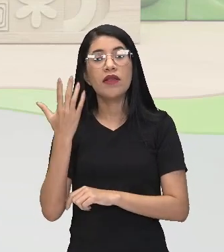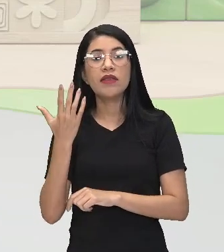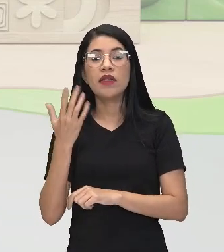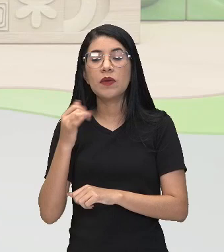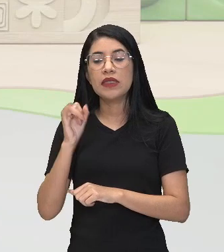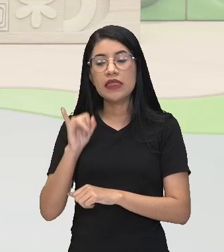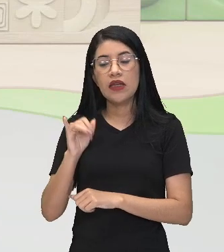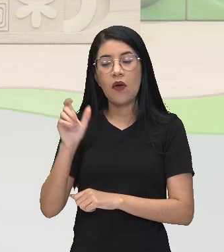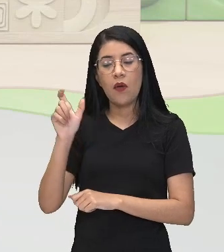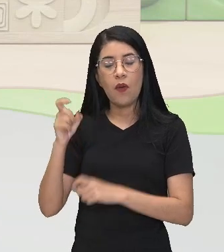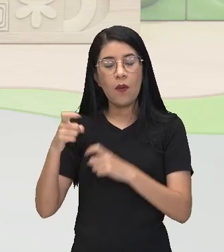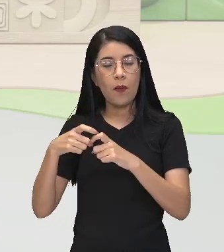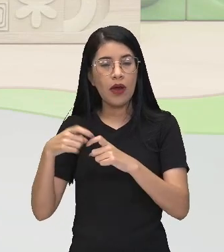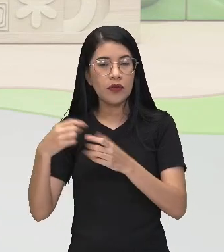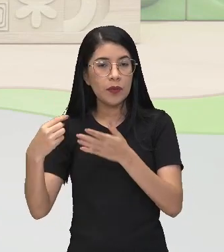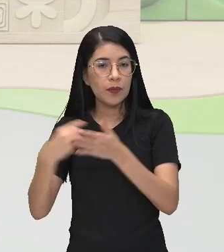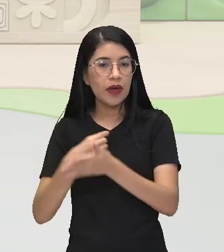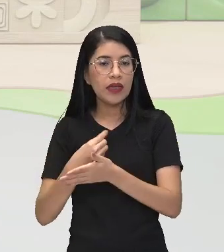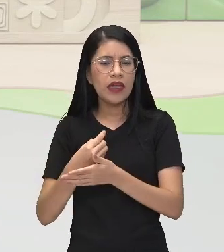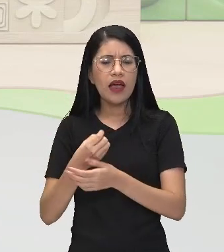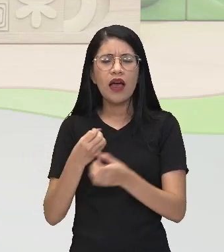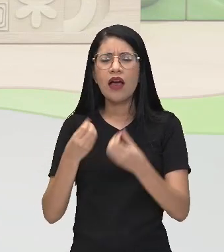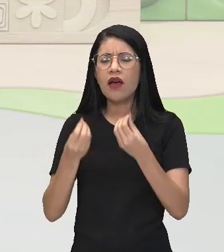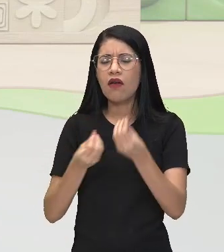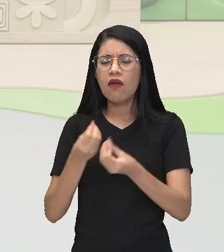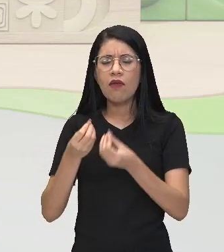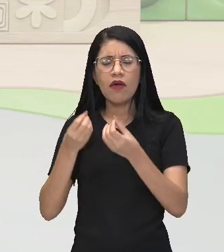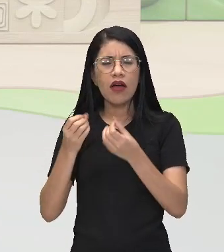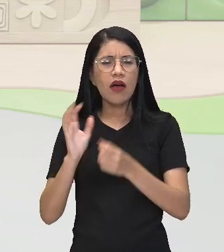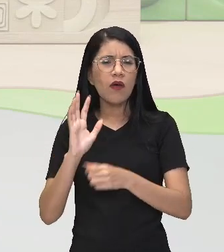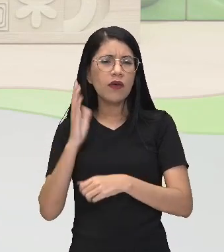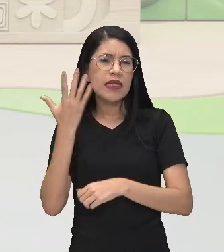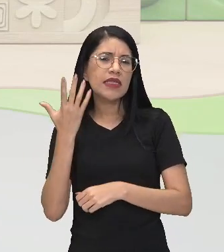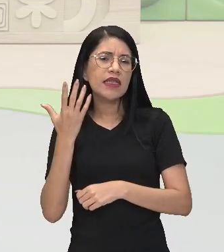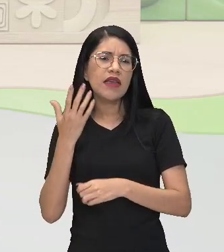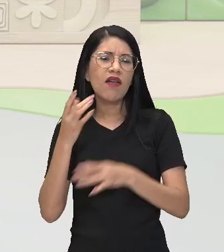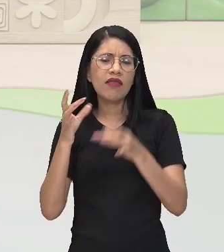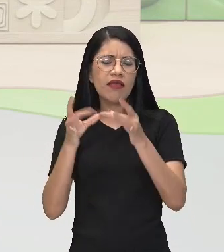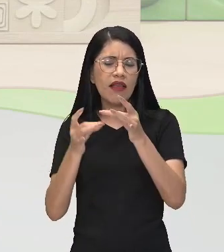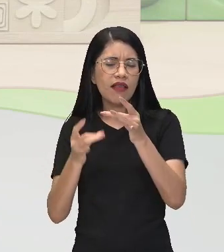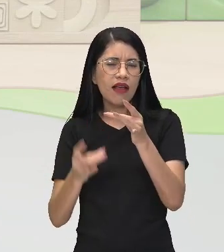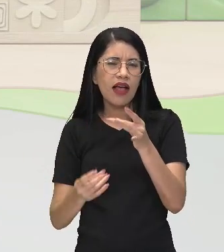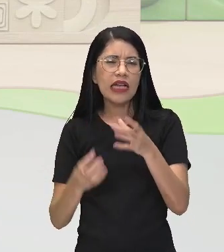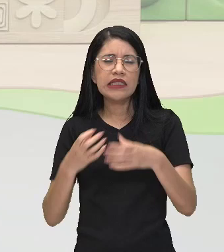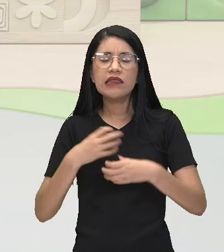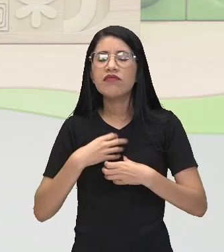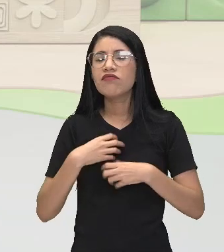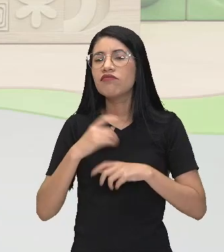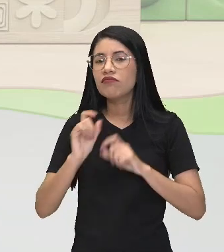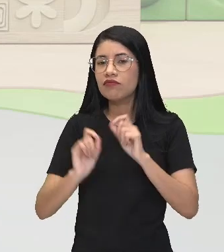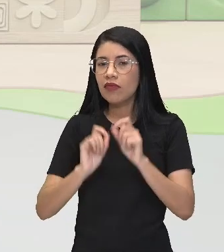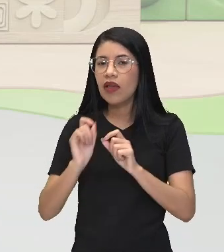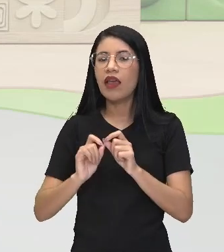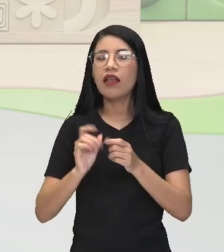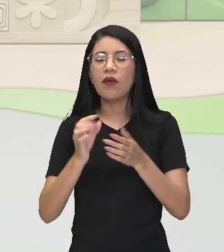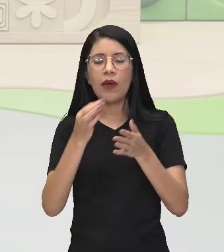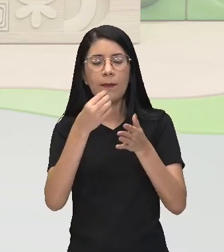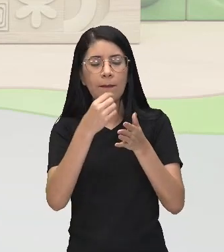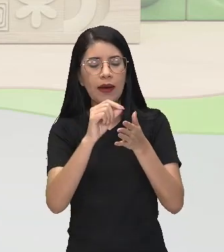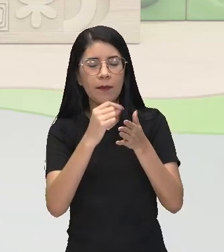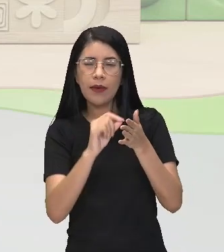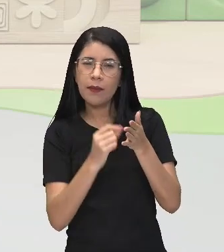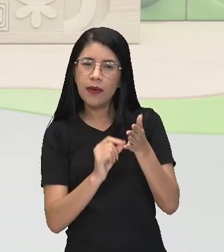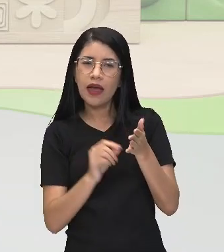pergunta, conte aí o que causou, o que você está sentindo. Quando você começa a conversar com